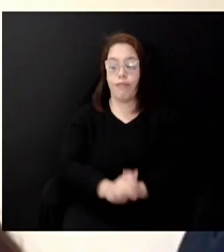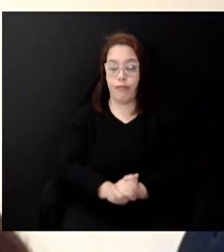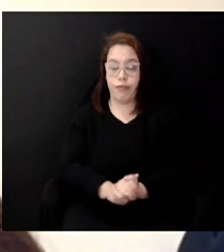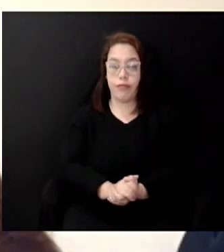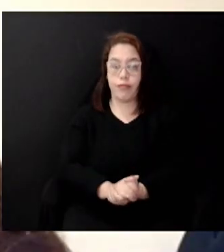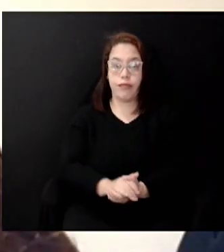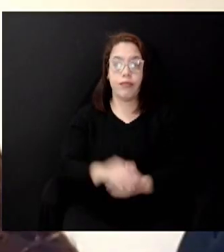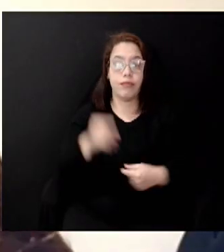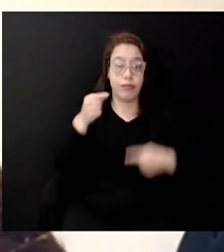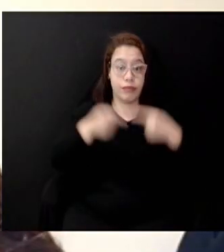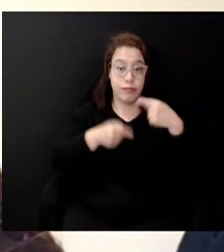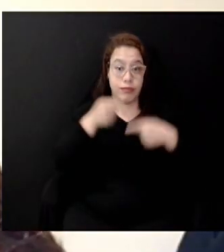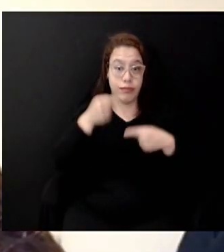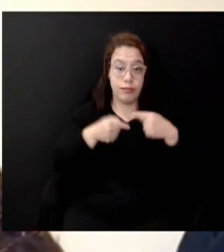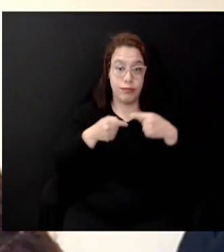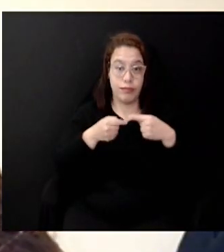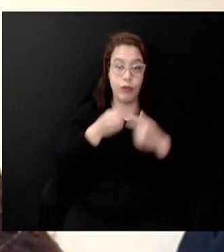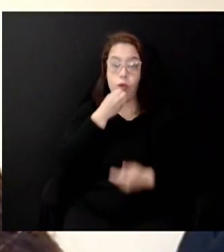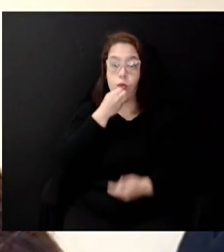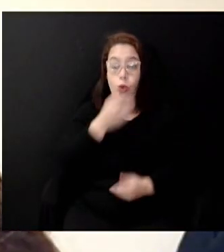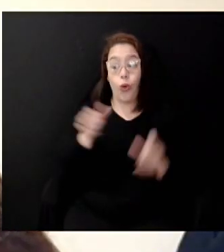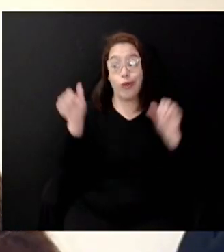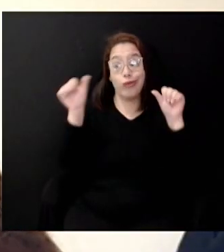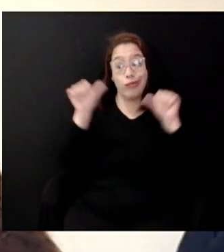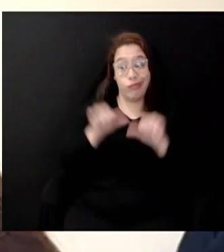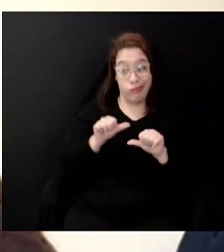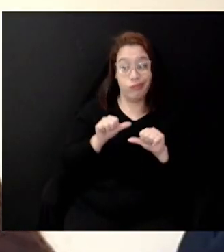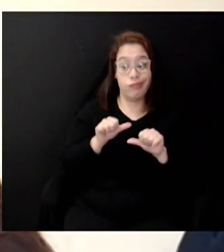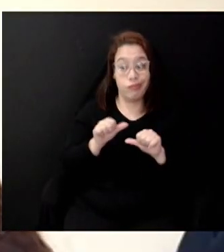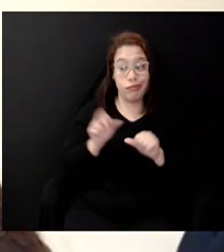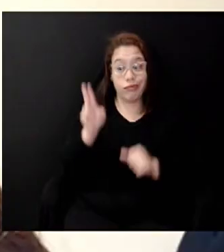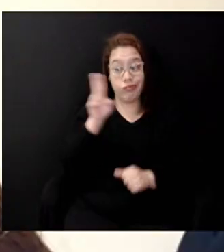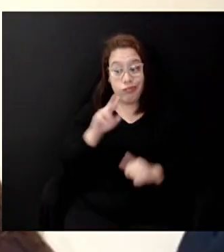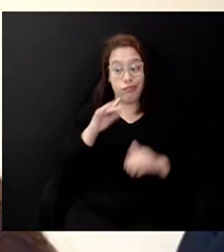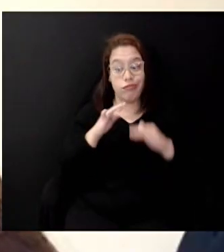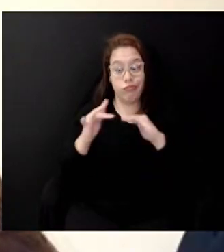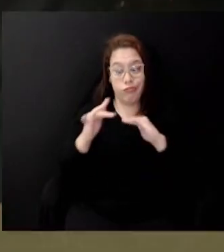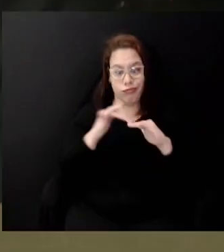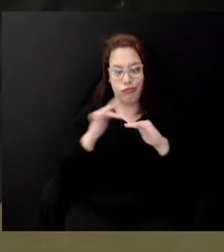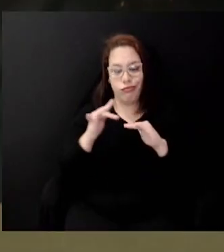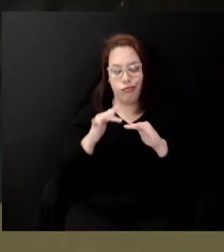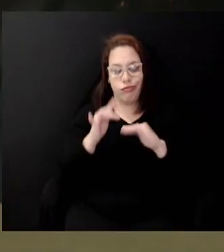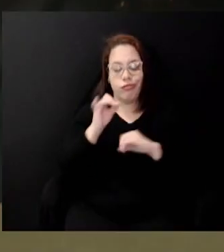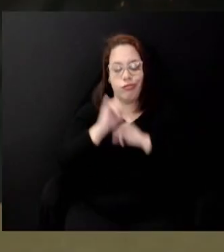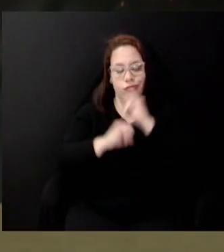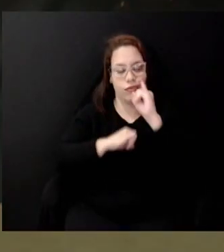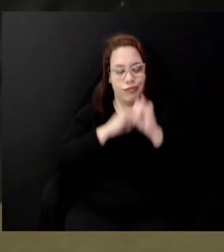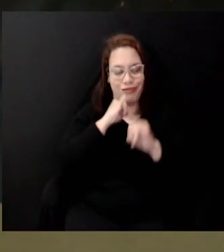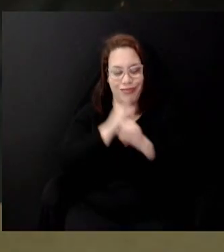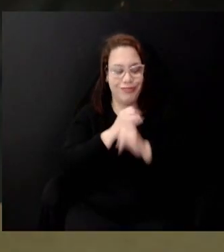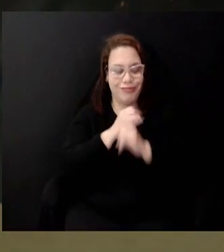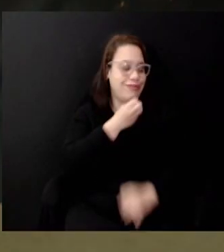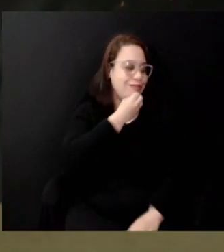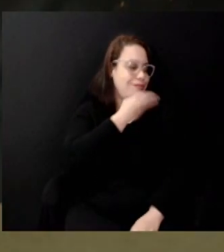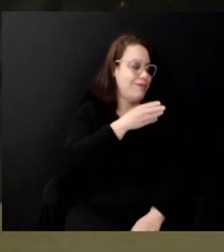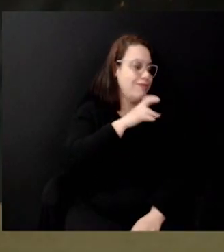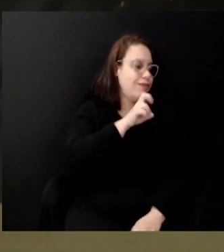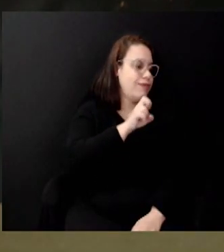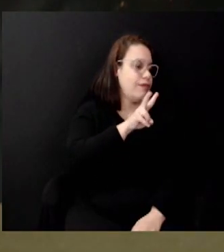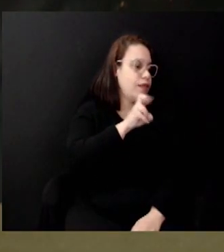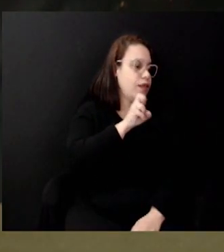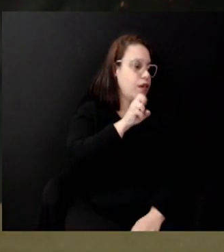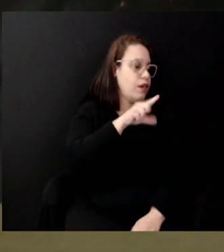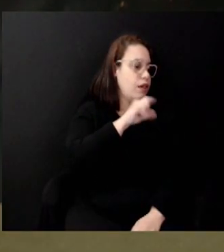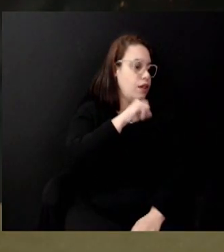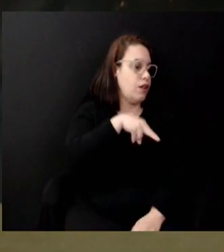os ônus e bônus do uso das redes sociais e da internet. Muito bem, Evelyn, então vamos lá. Por